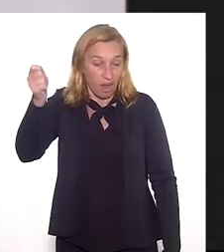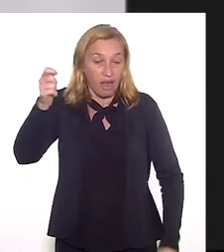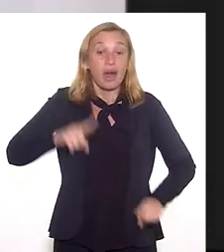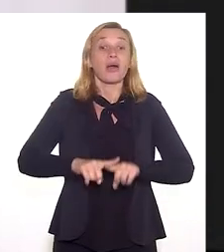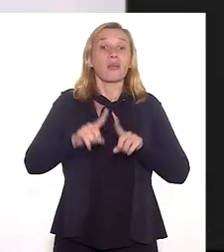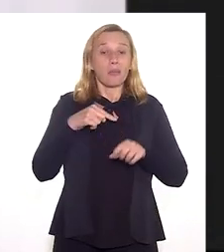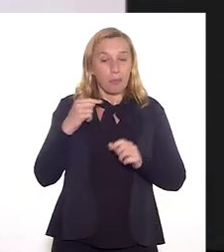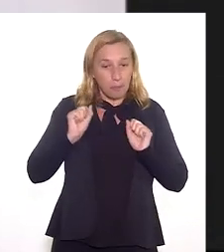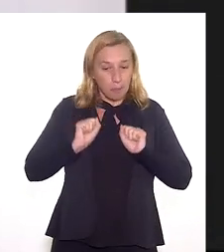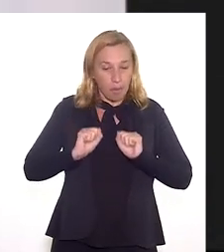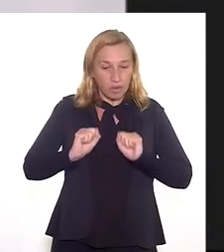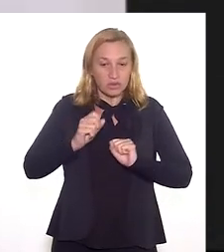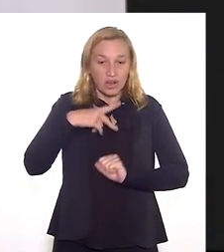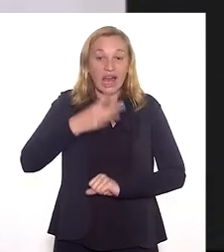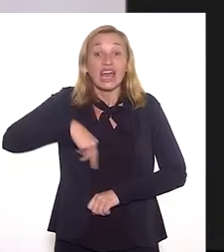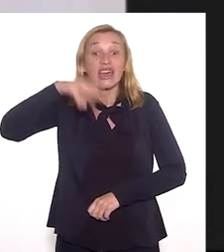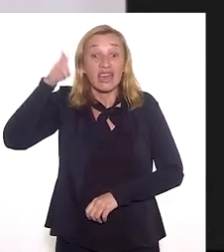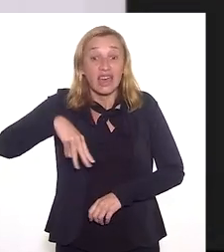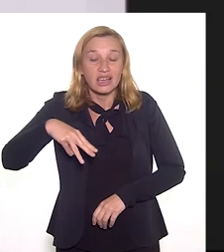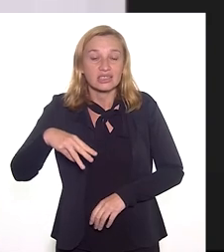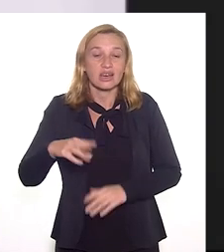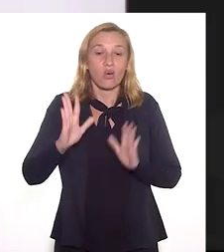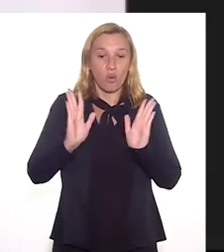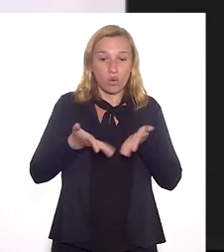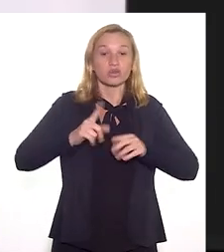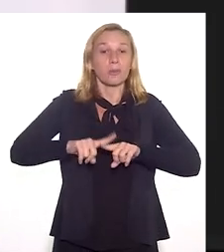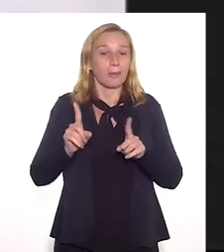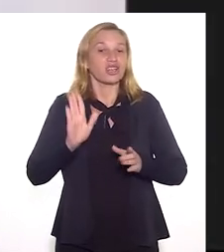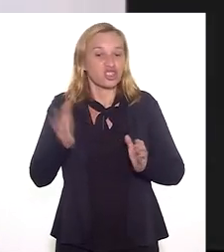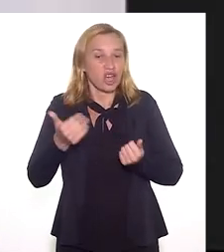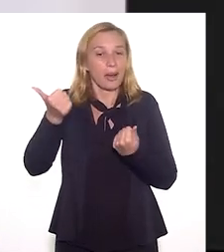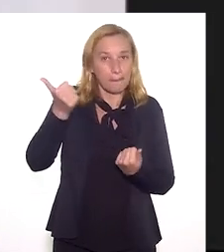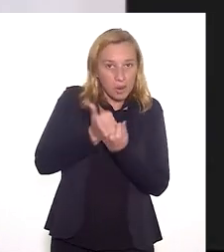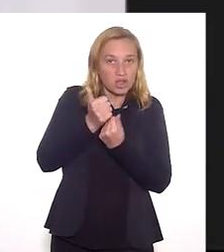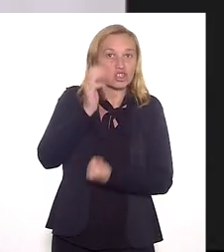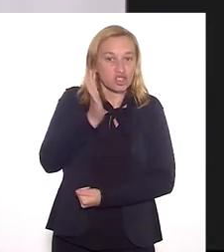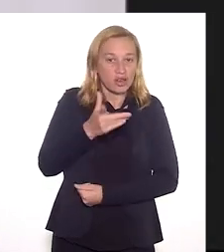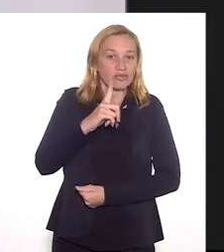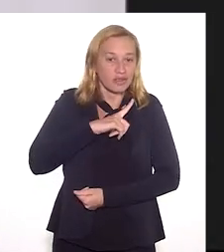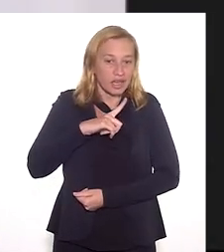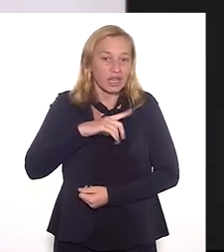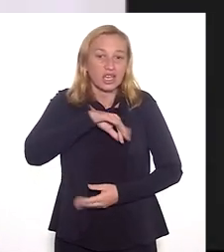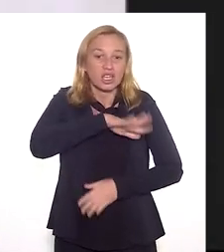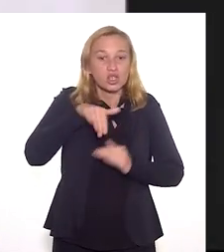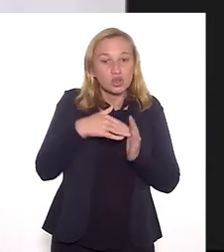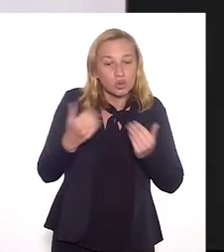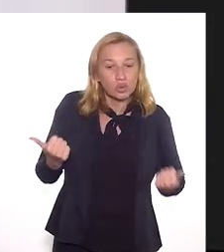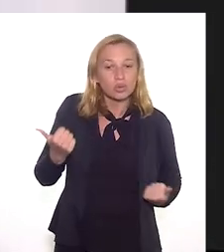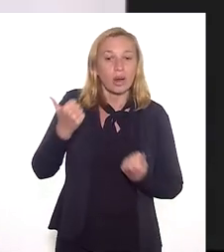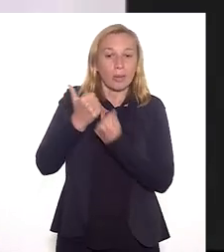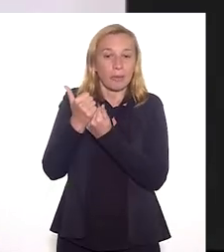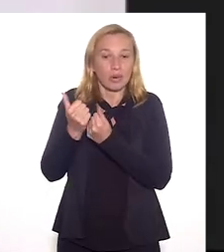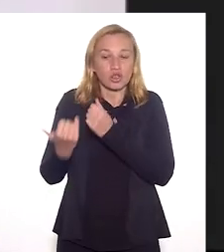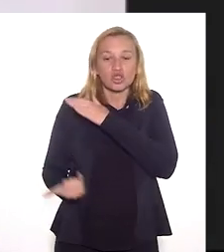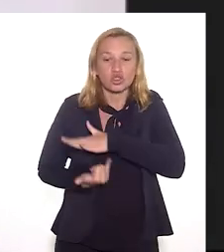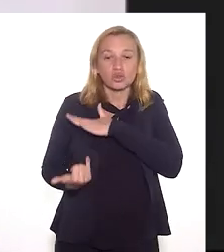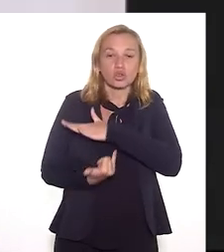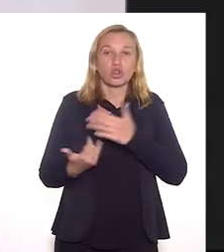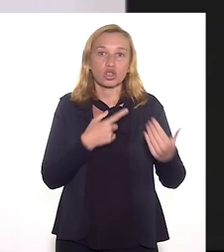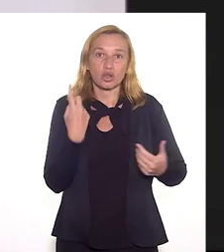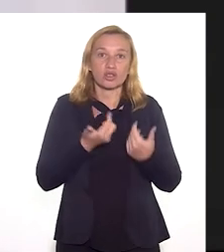Alegre. Eu não posso abrir quem são hoje, mas a gente já tem os apoiadores e todo o